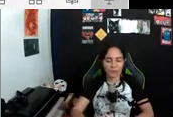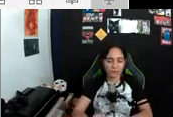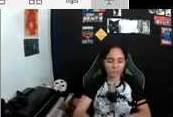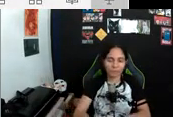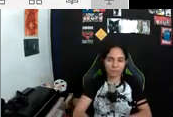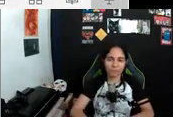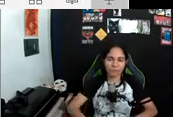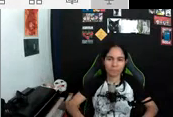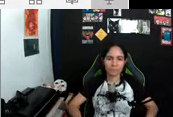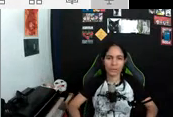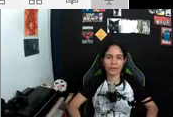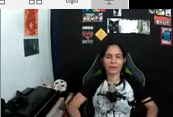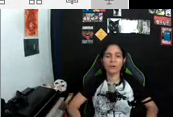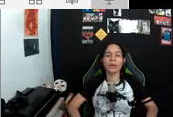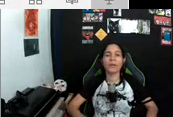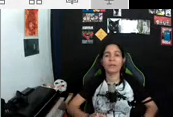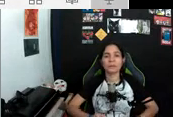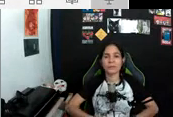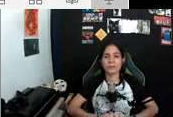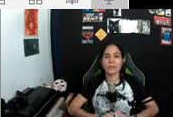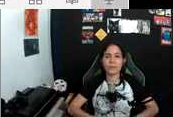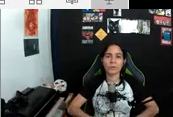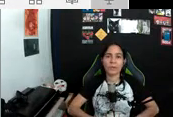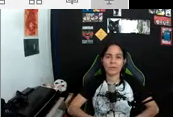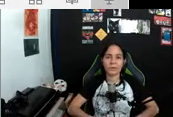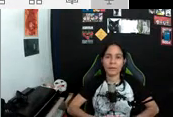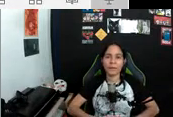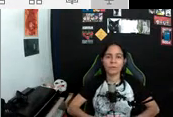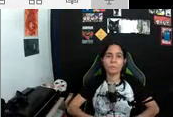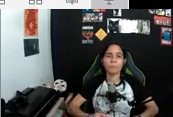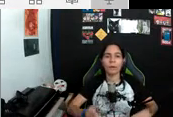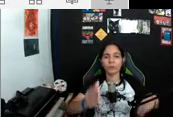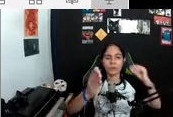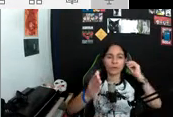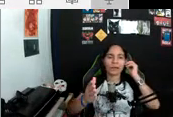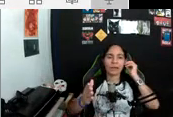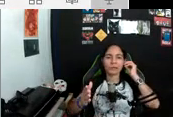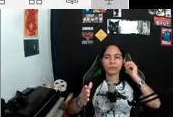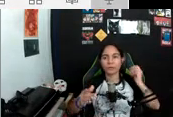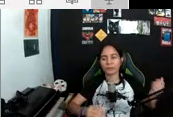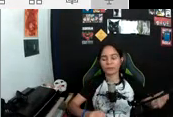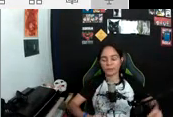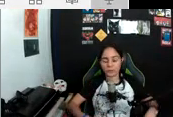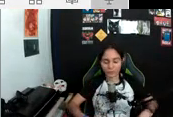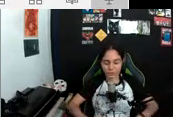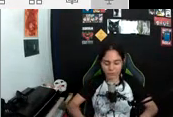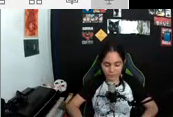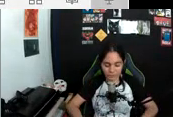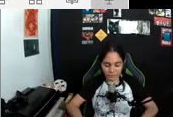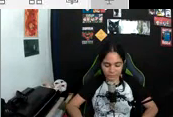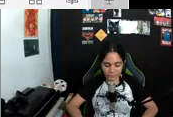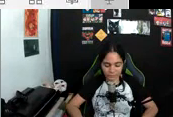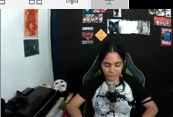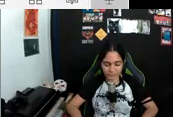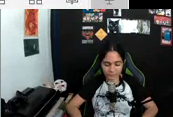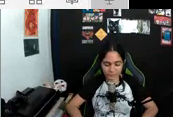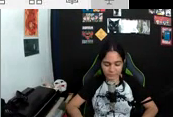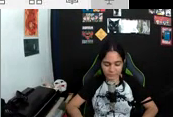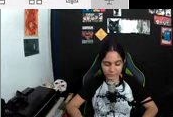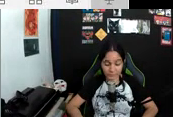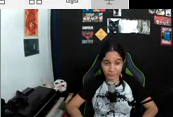não era barato. Então, se você tem o conhecimento... Então, no seu caso, Jonas. Oi.